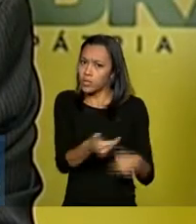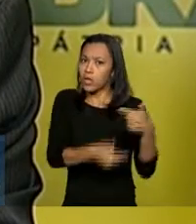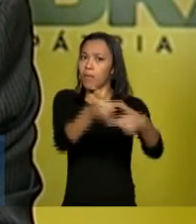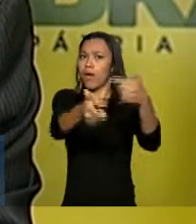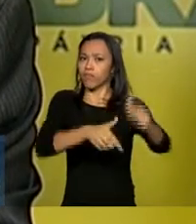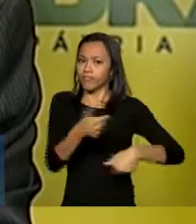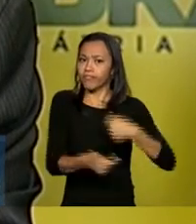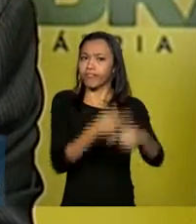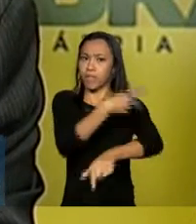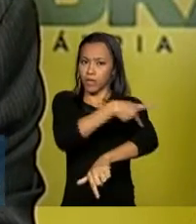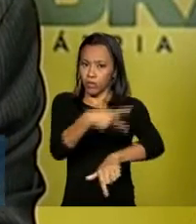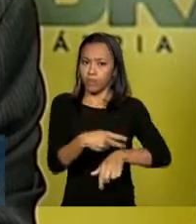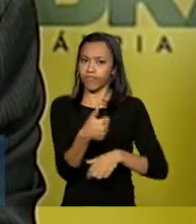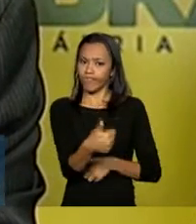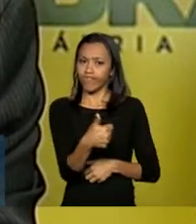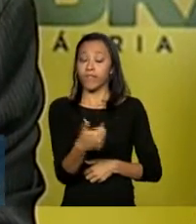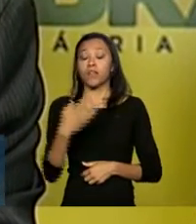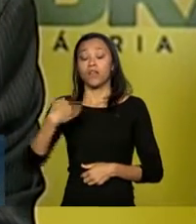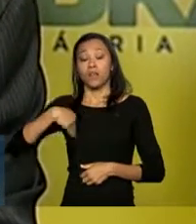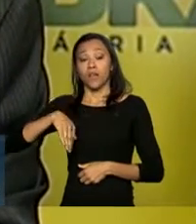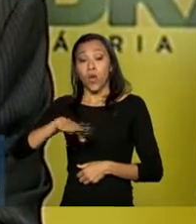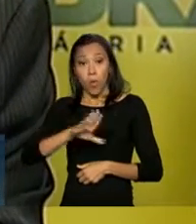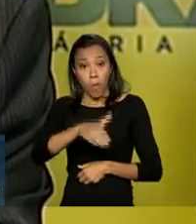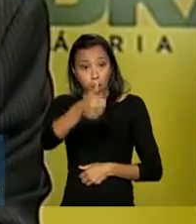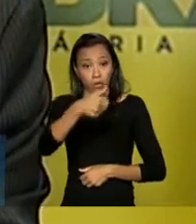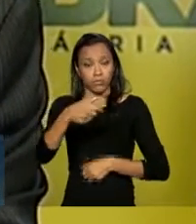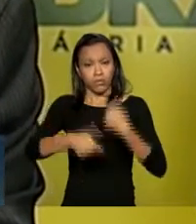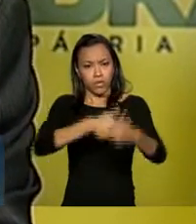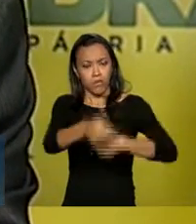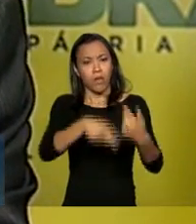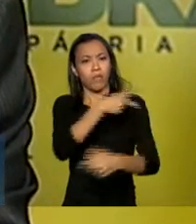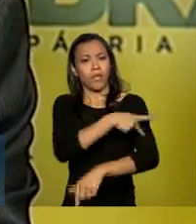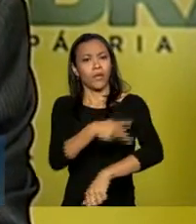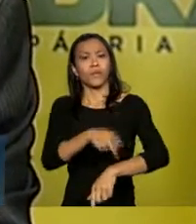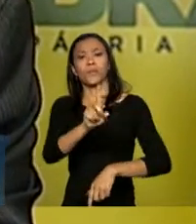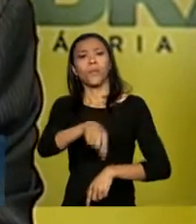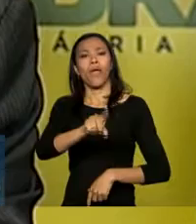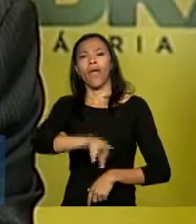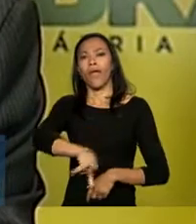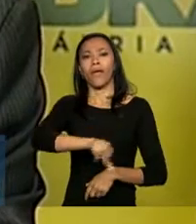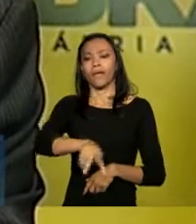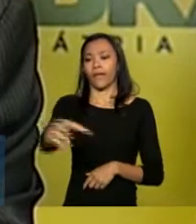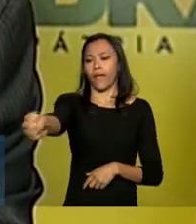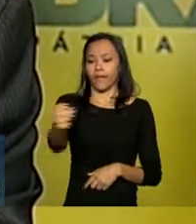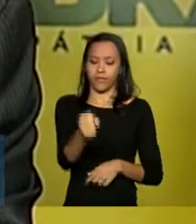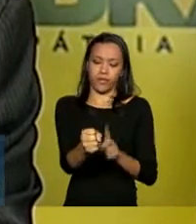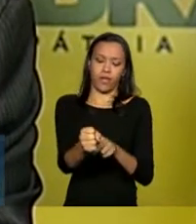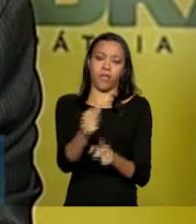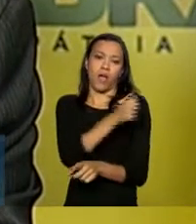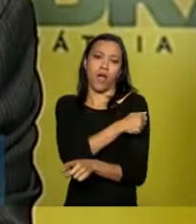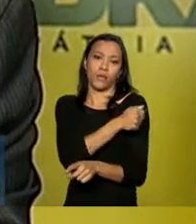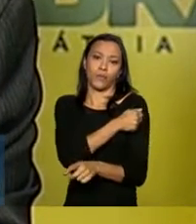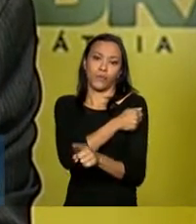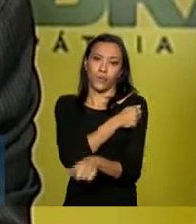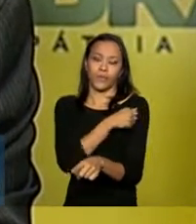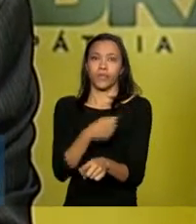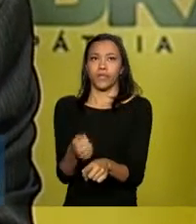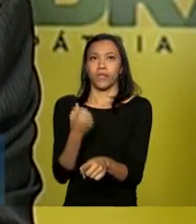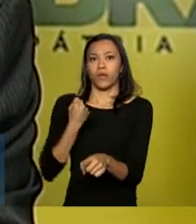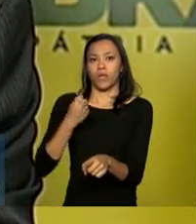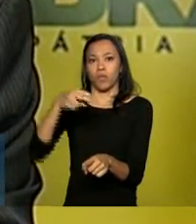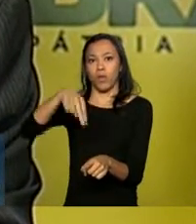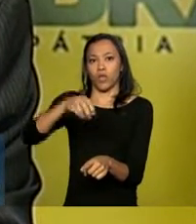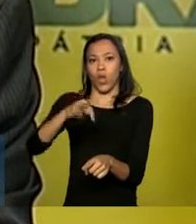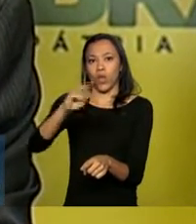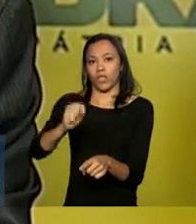precisamos considerar tudo isso. O melhor desempenho não é de quem recebe um aluno com uma hipotética nota que 300